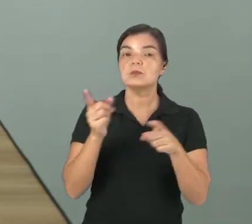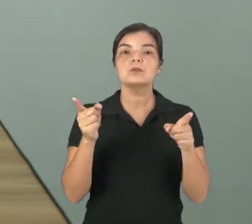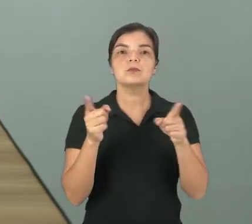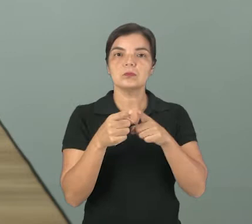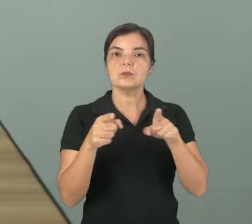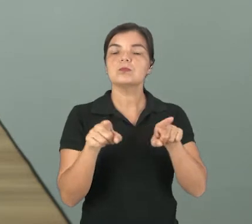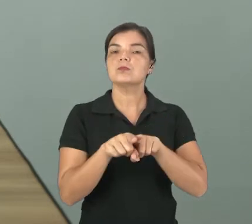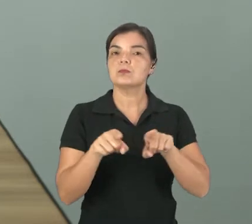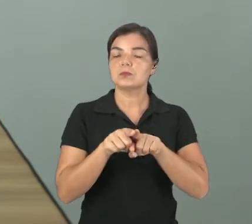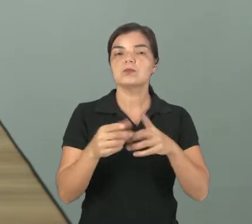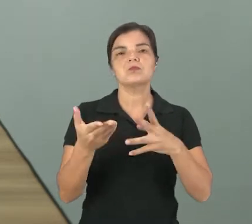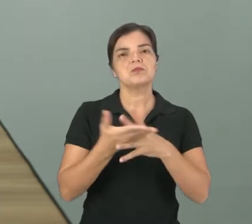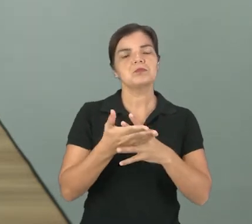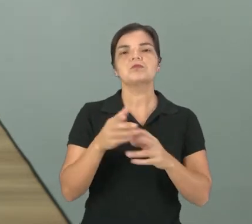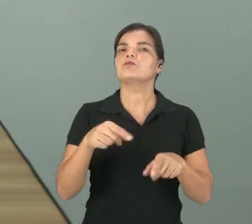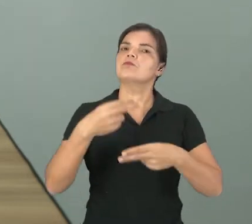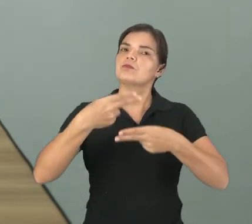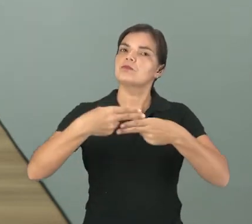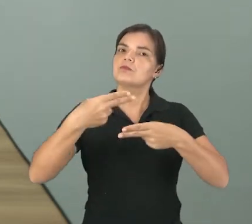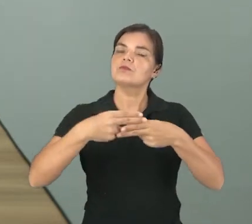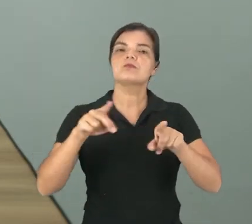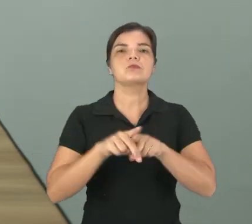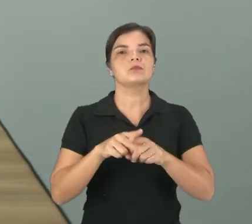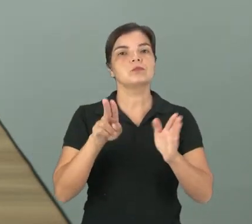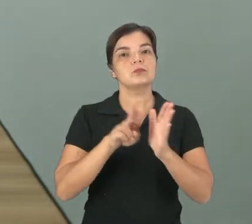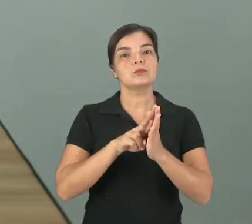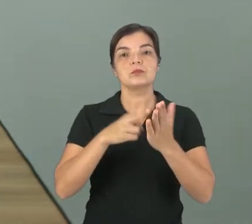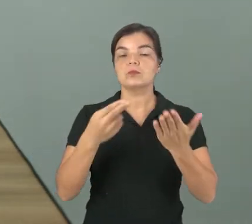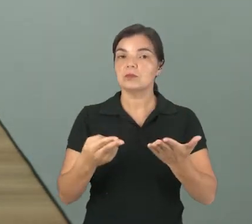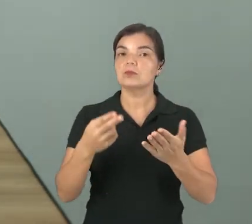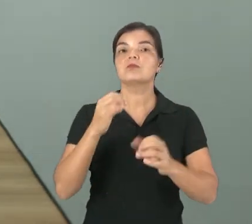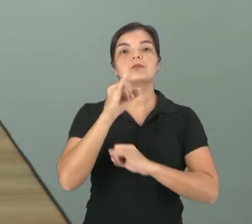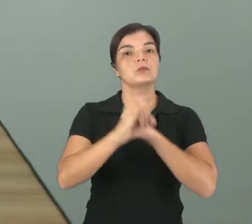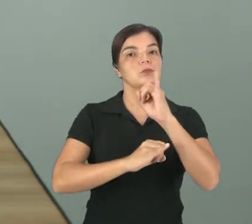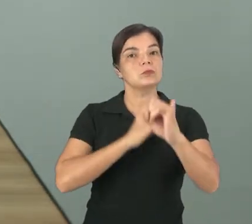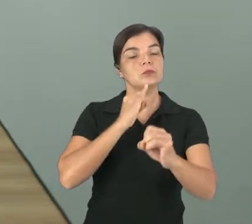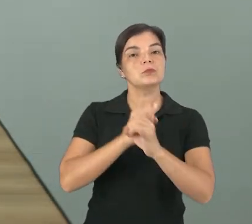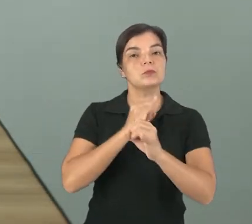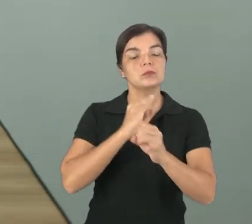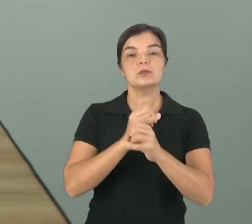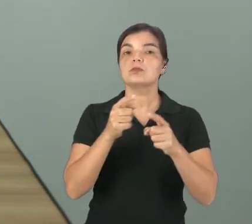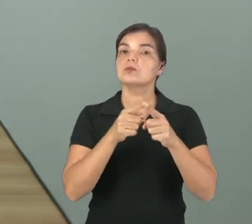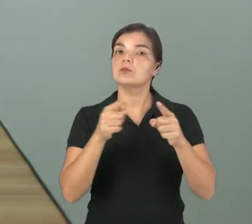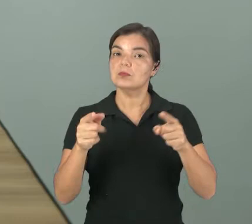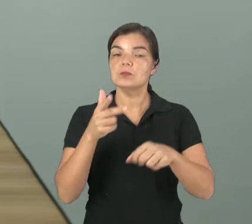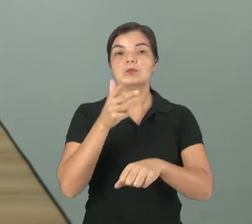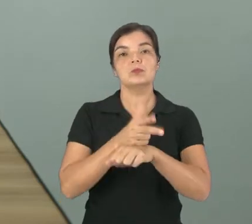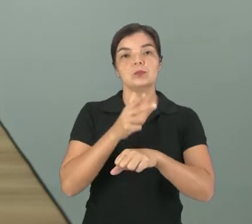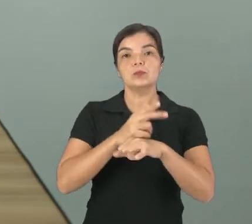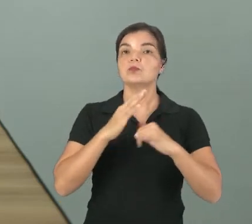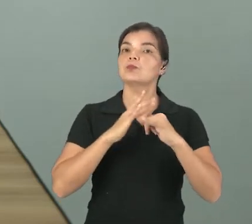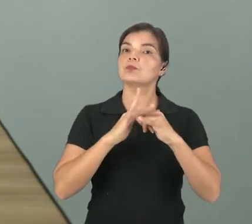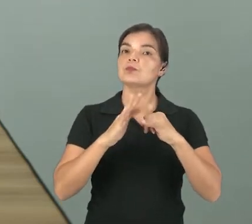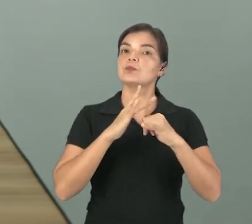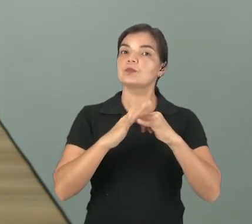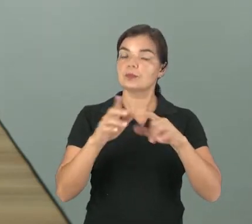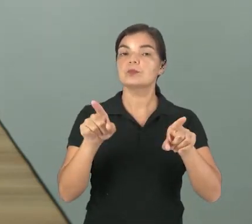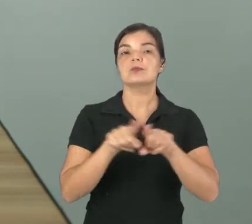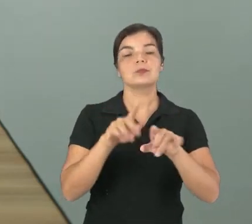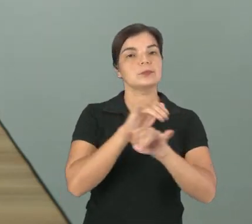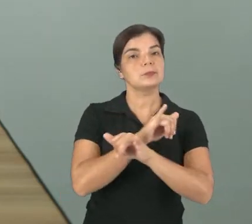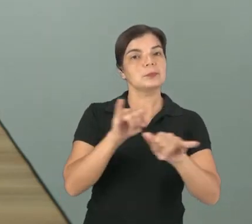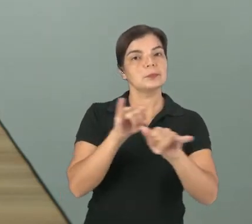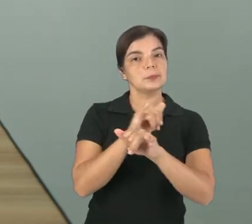curtos, intervalos de novelas, de jornais, na internet, intervalos, por exemplo, em vídeos do YouTube nós vemos